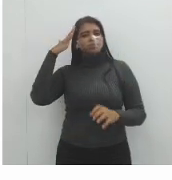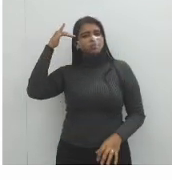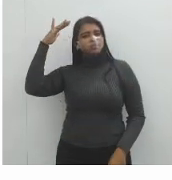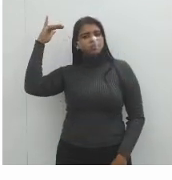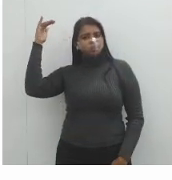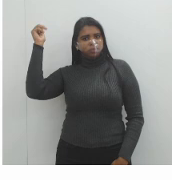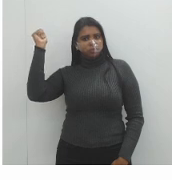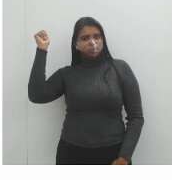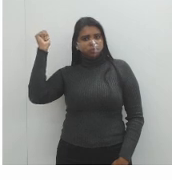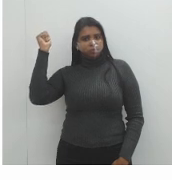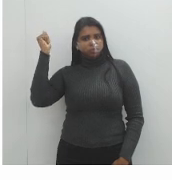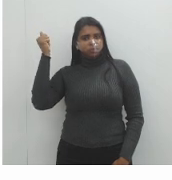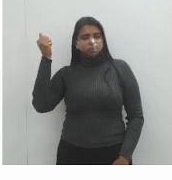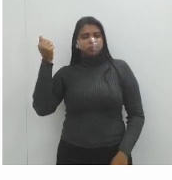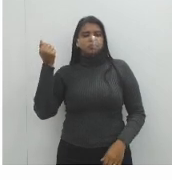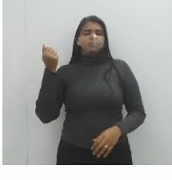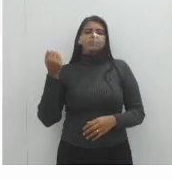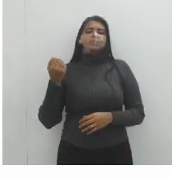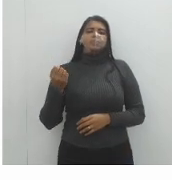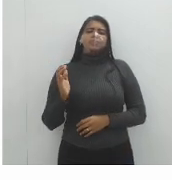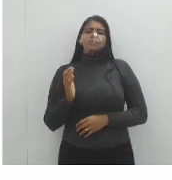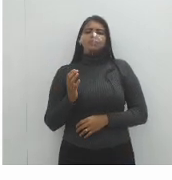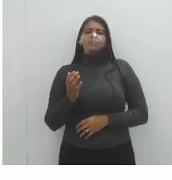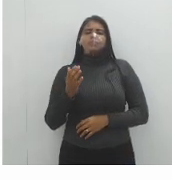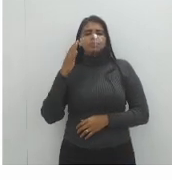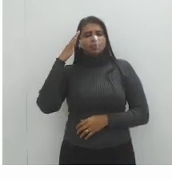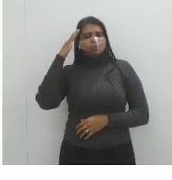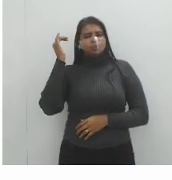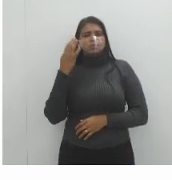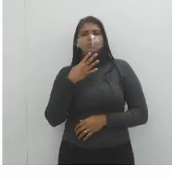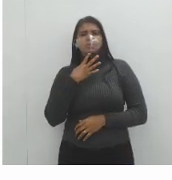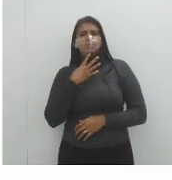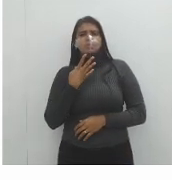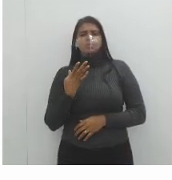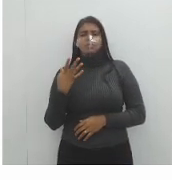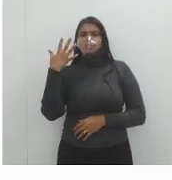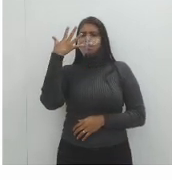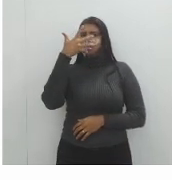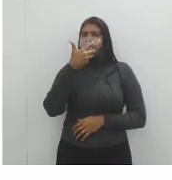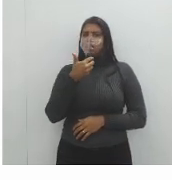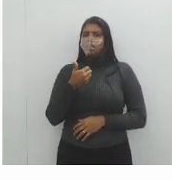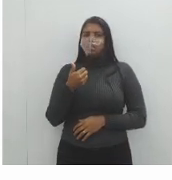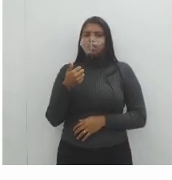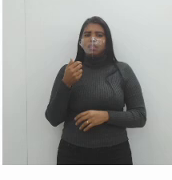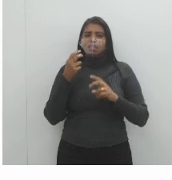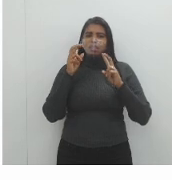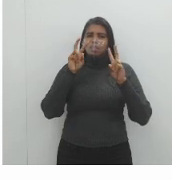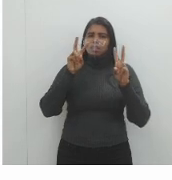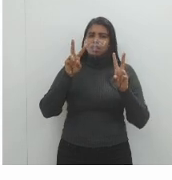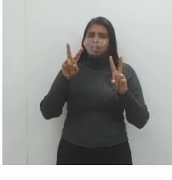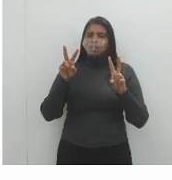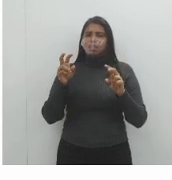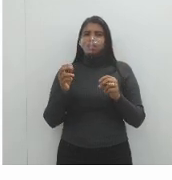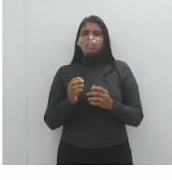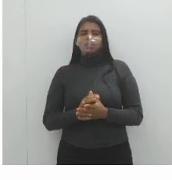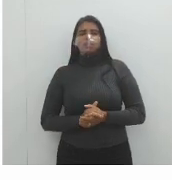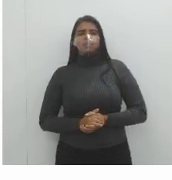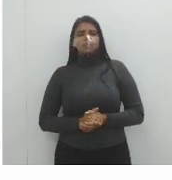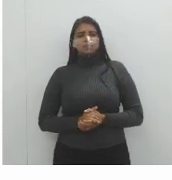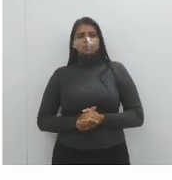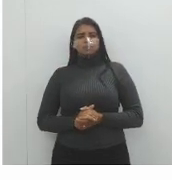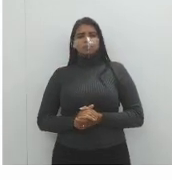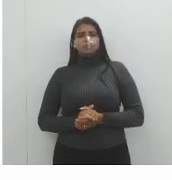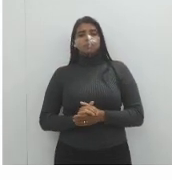famosas dentro da astronomia, uma das imagens mais conhecidas e uma imagem belíssima, né? Então essa imagem, ela trata-se de